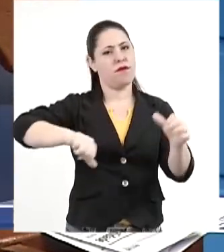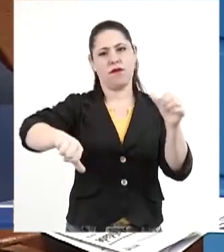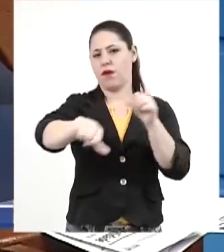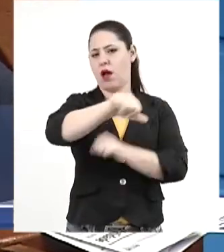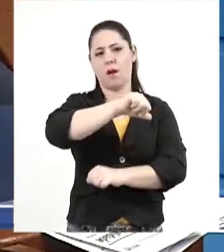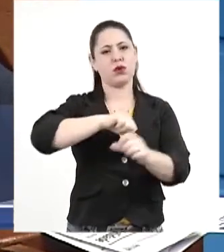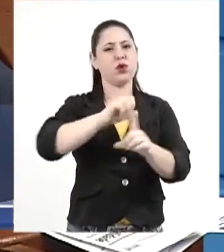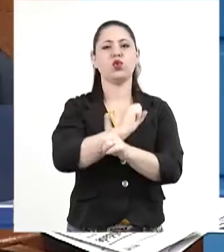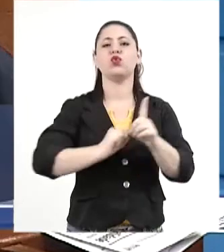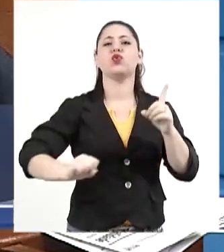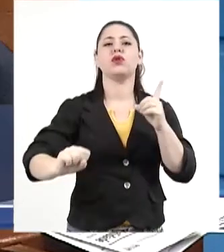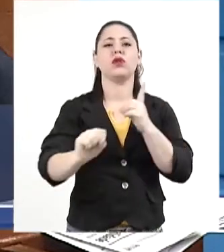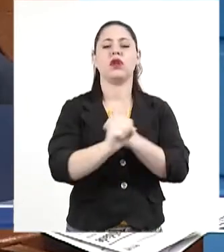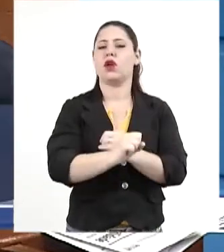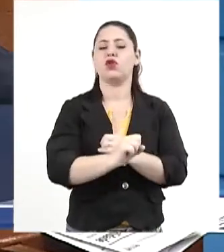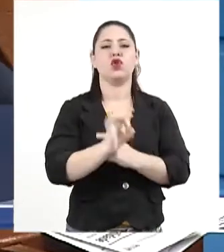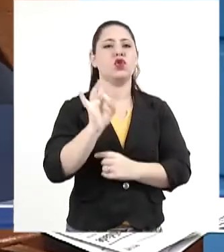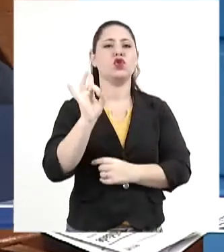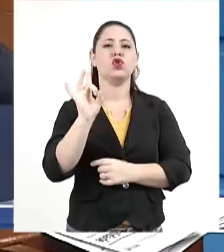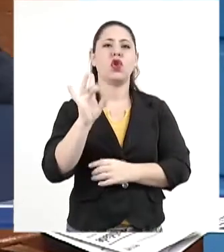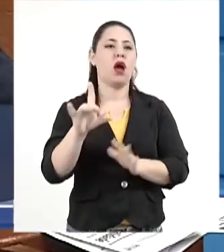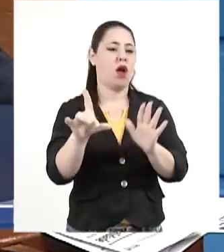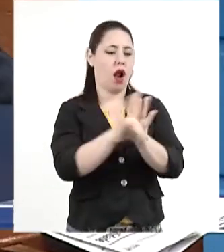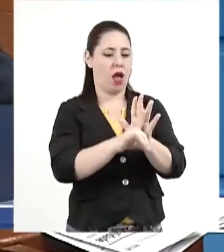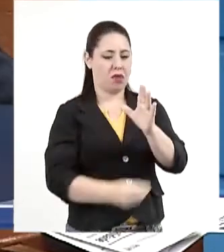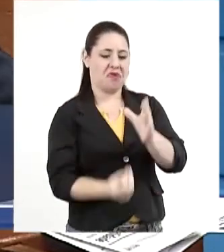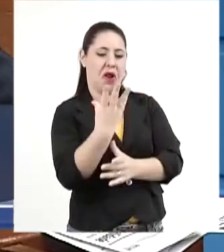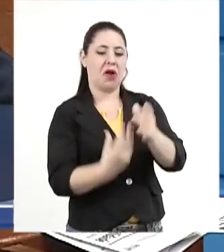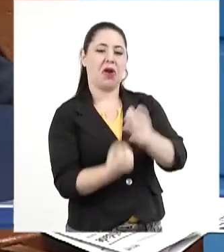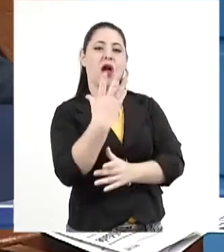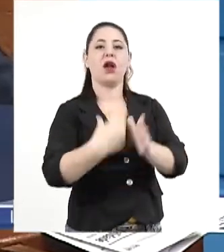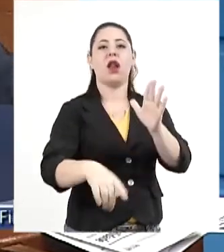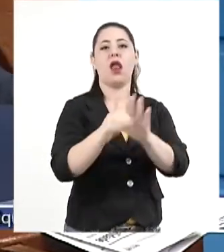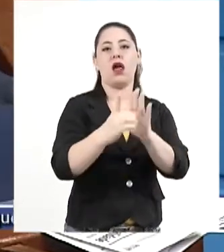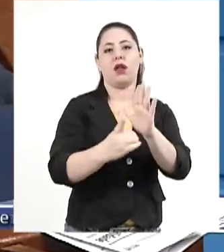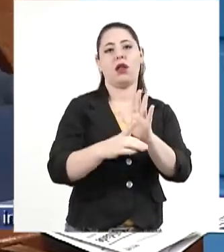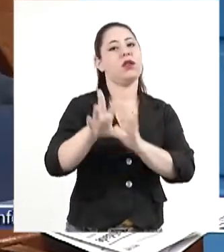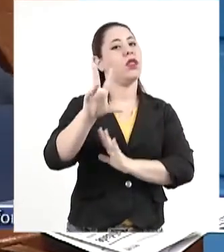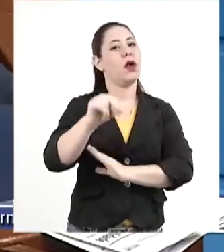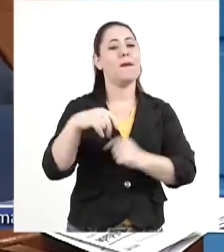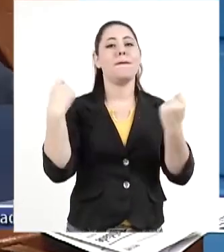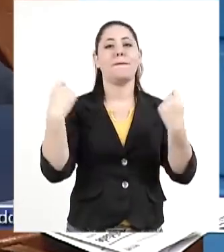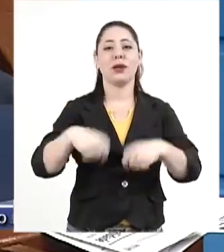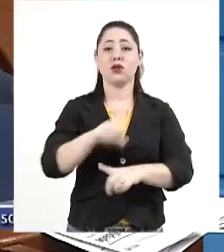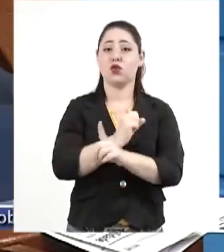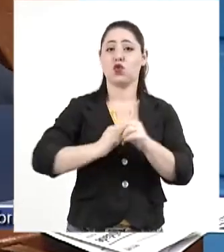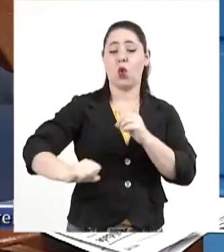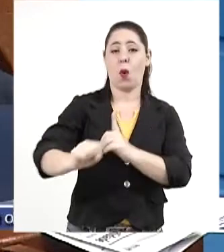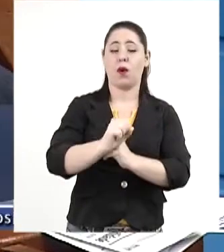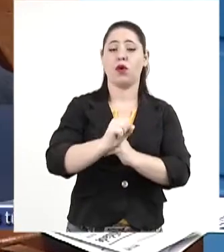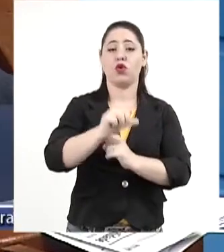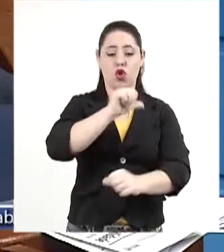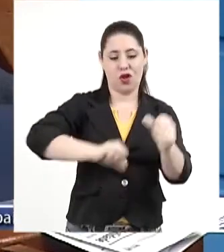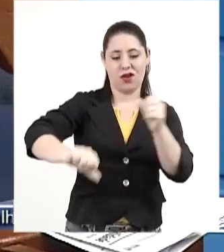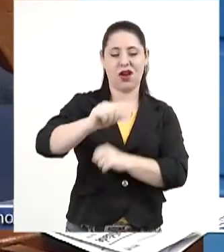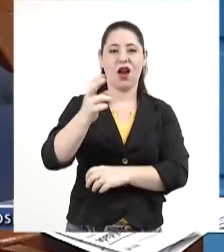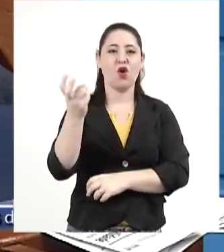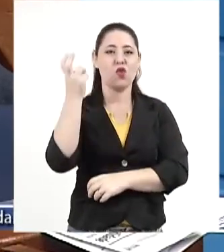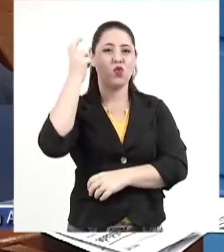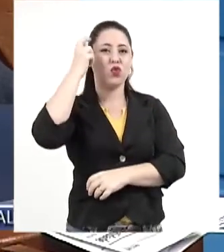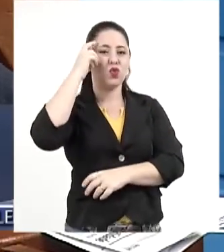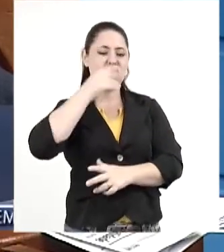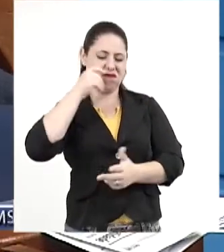a sociedade simplesmente com leis e decretos. É preciso mudar essa cultura